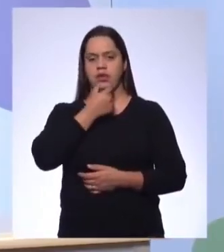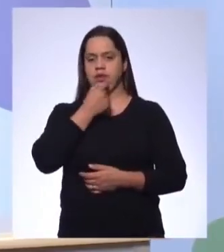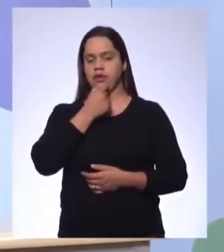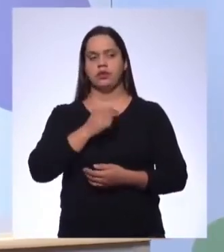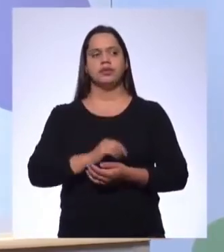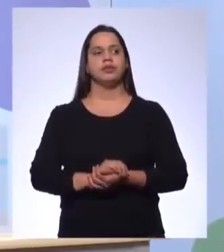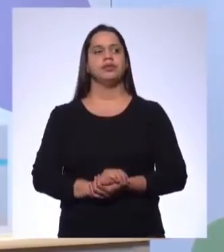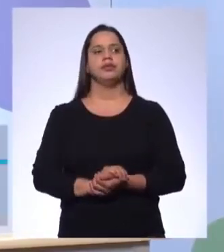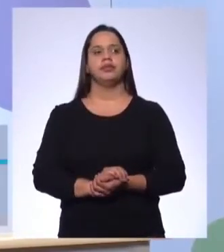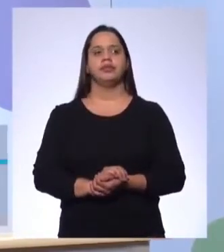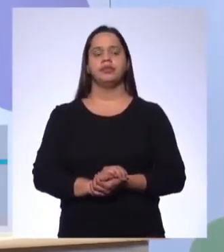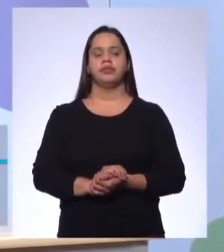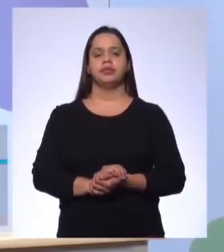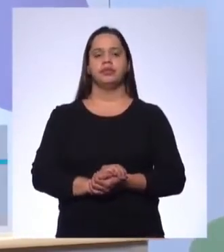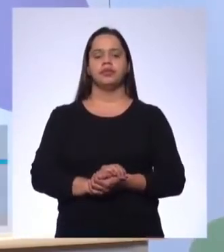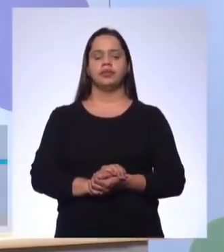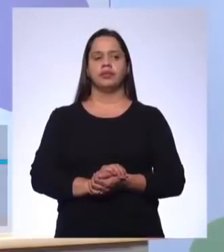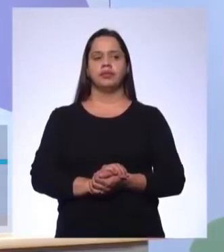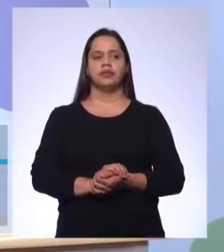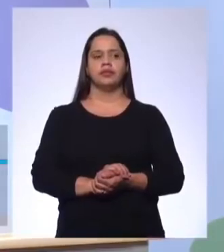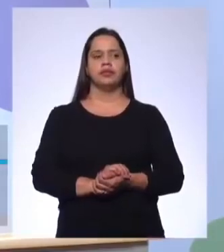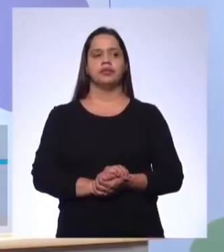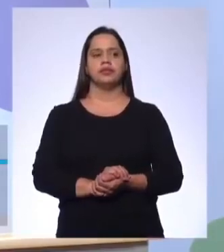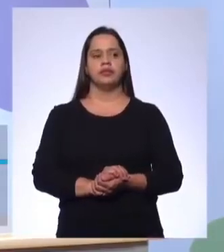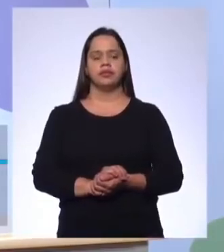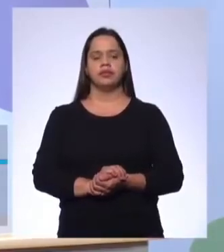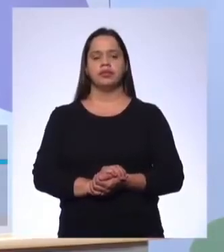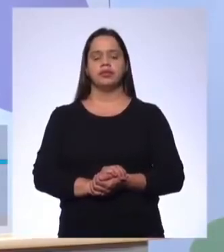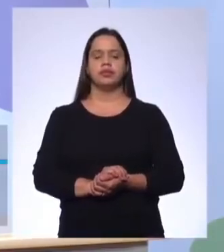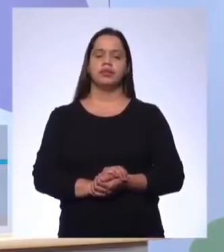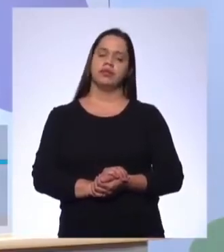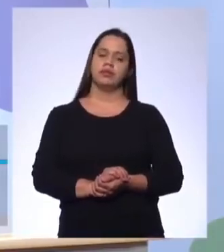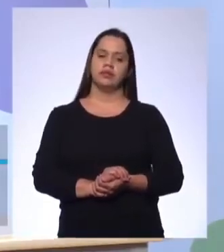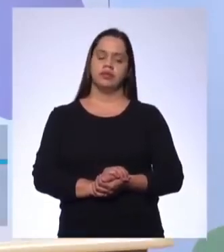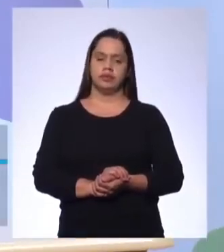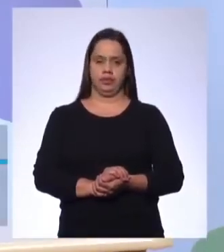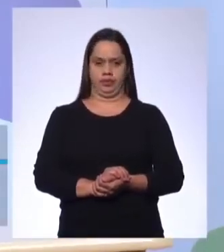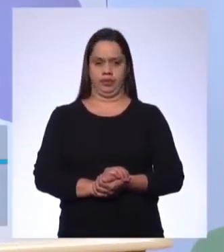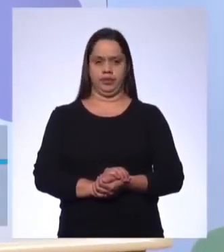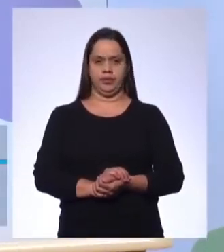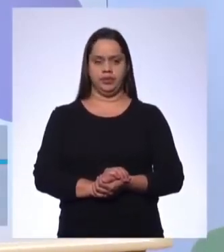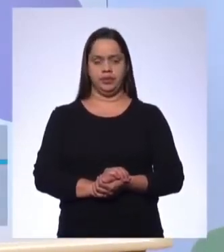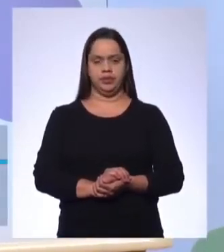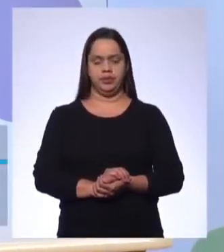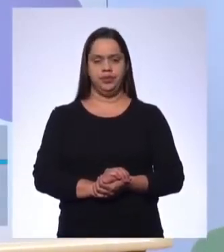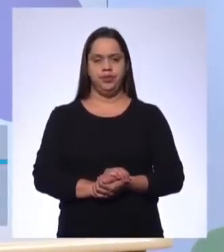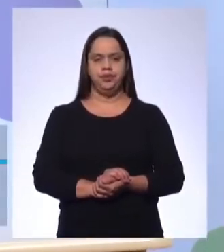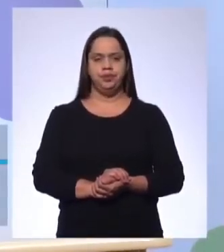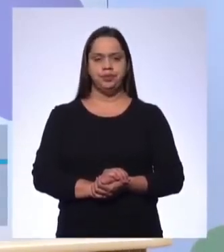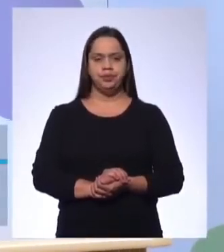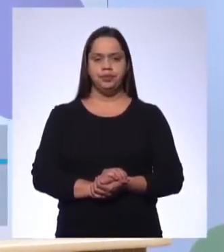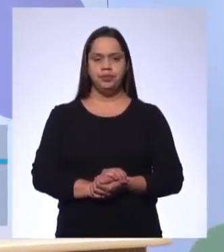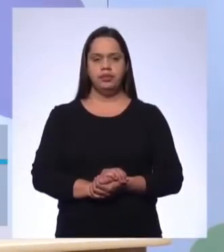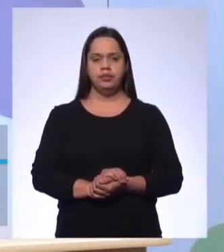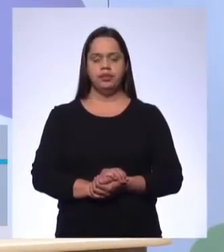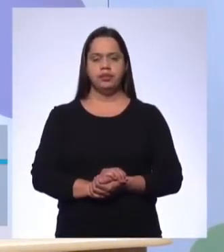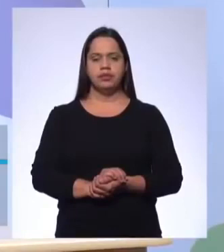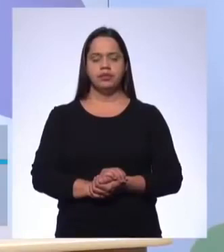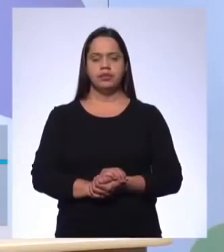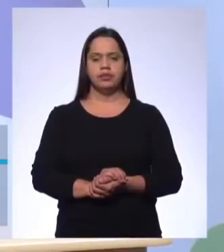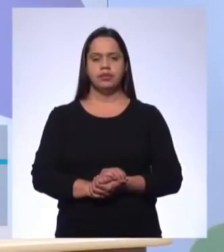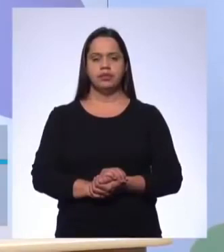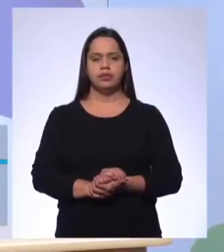lives, 300 mil vidas. A Maria Júlia, ela respondeu parecido, só que ela respondeu 1 Disaster, 2 India and Pakistan e a